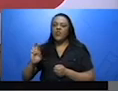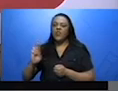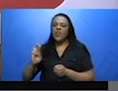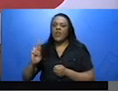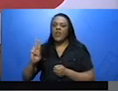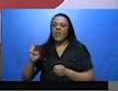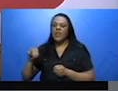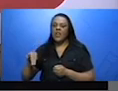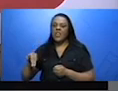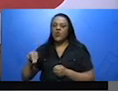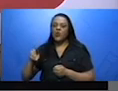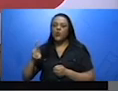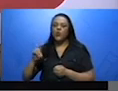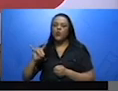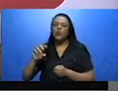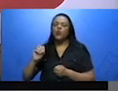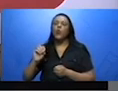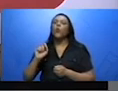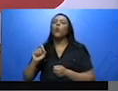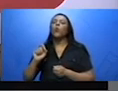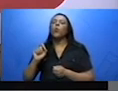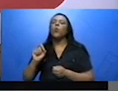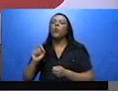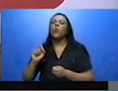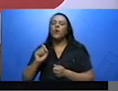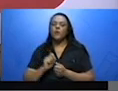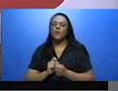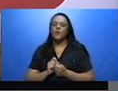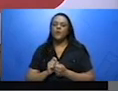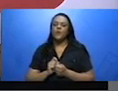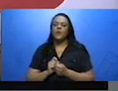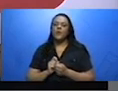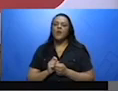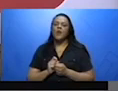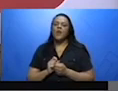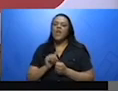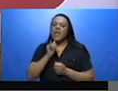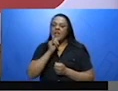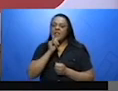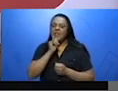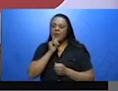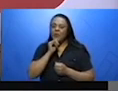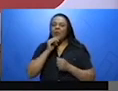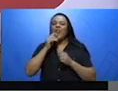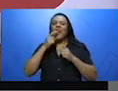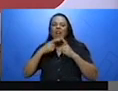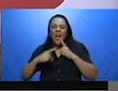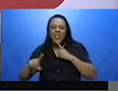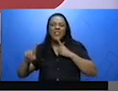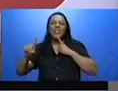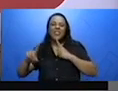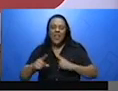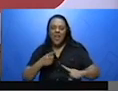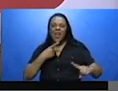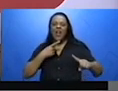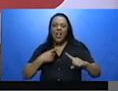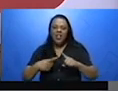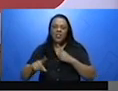Que forma que é essa nominal? É aquela do cantando, dançando,